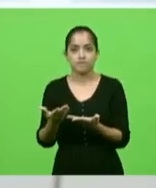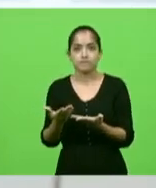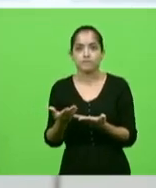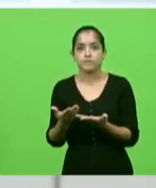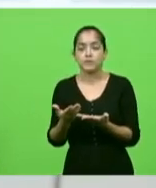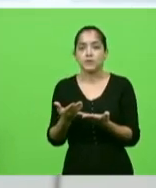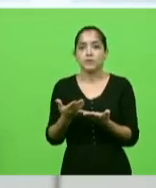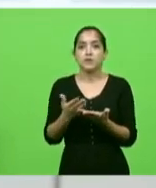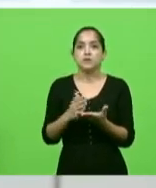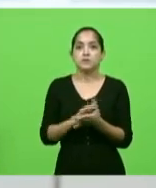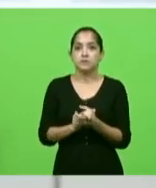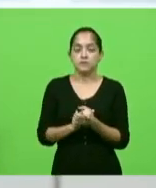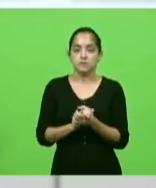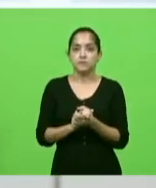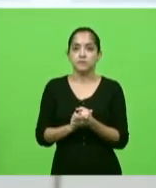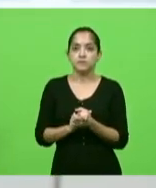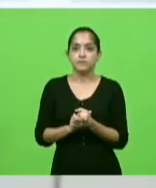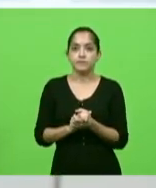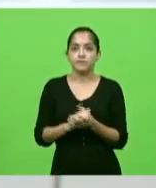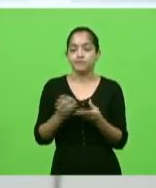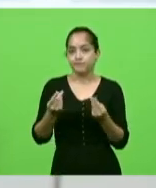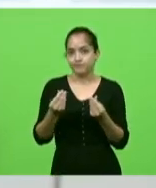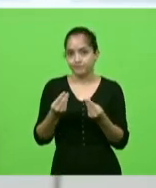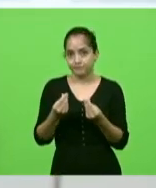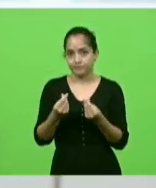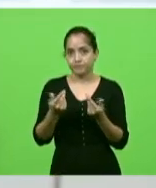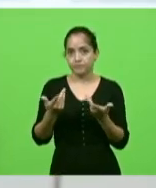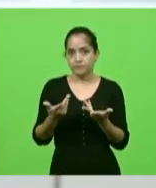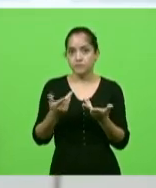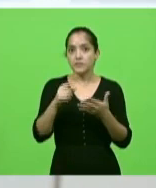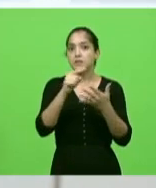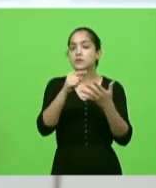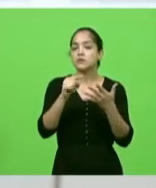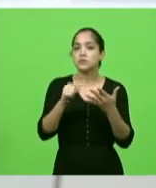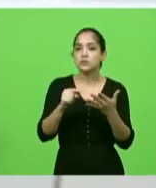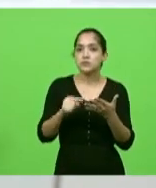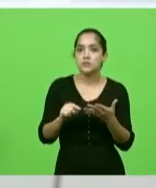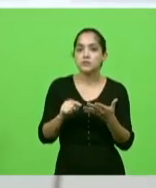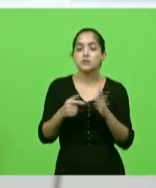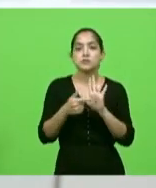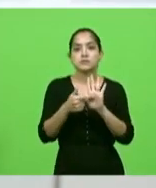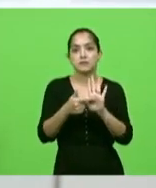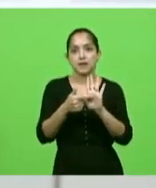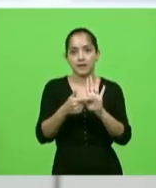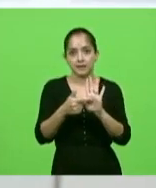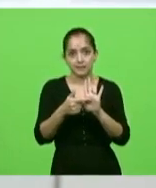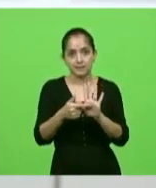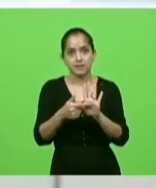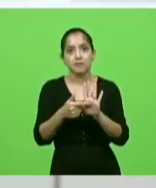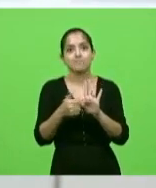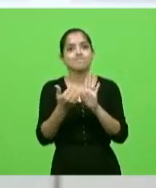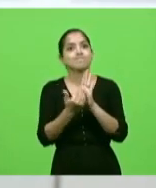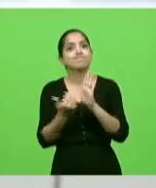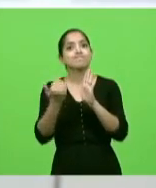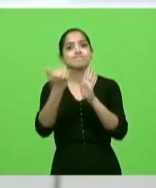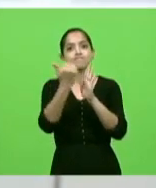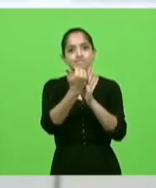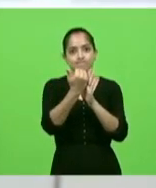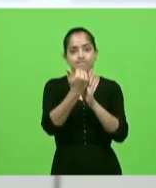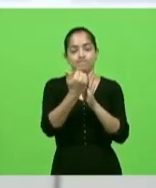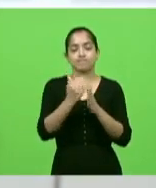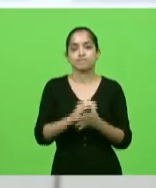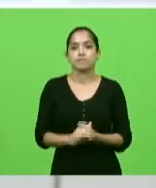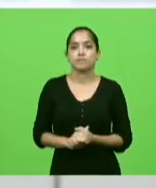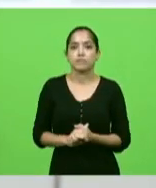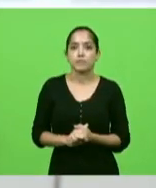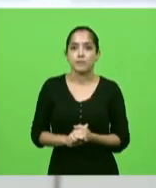o serviço em com suficiência palhaço os indícios tá aqui superam a superficialidade